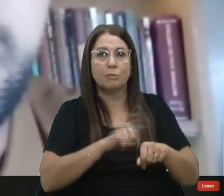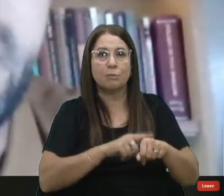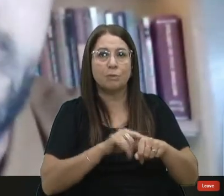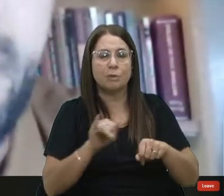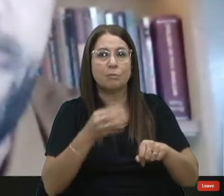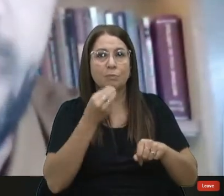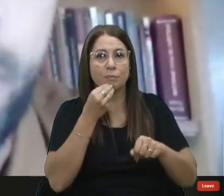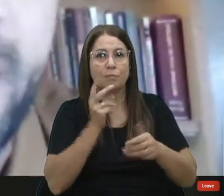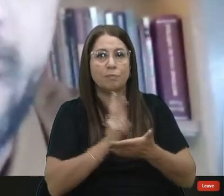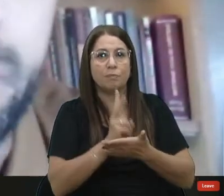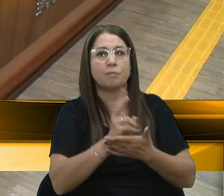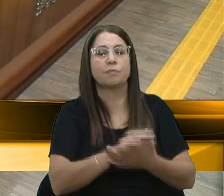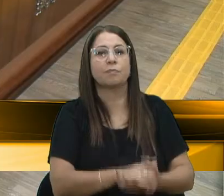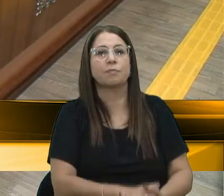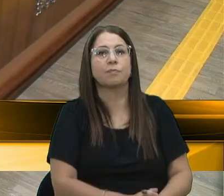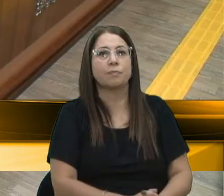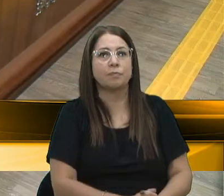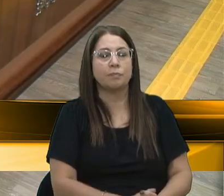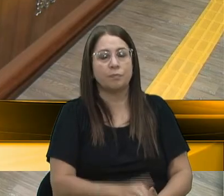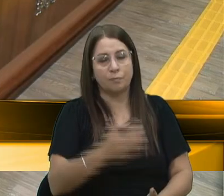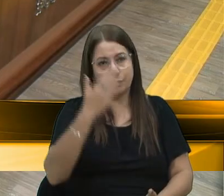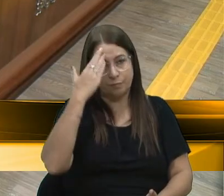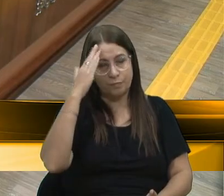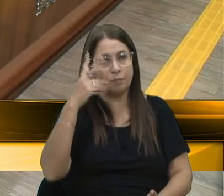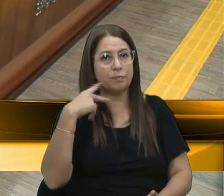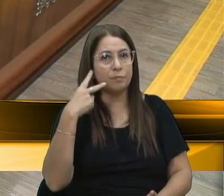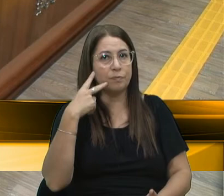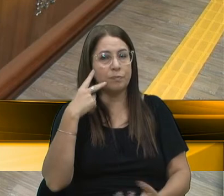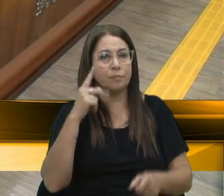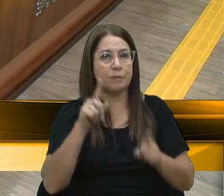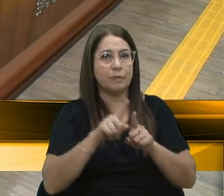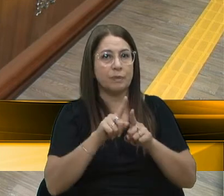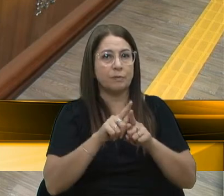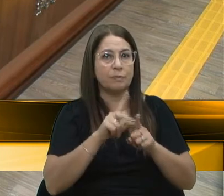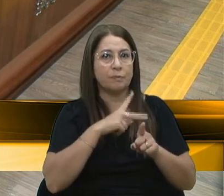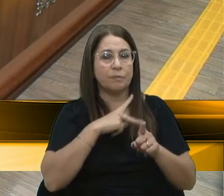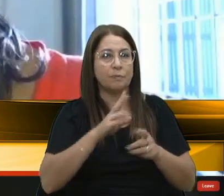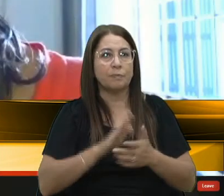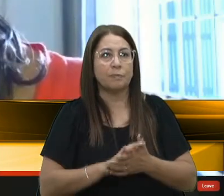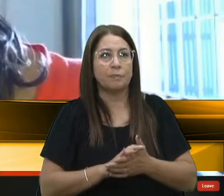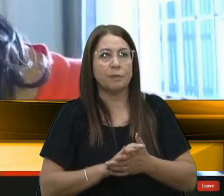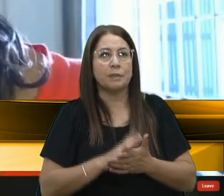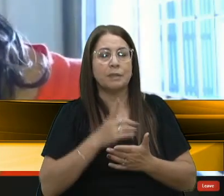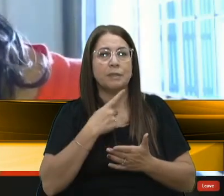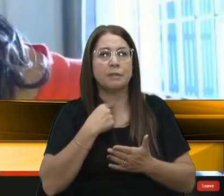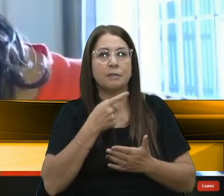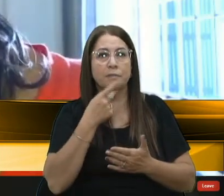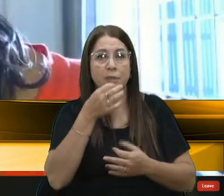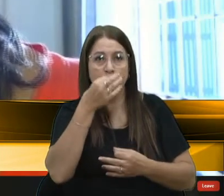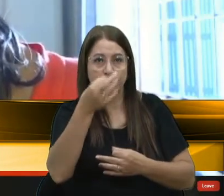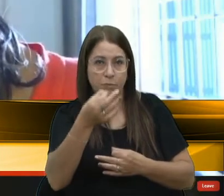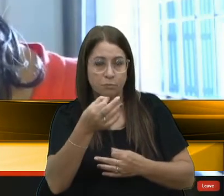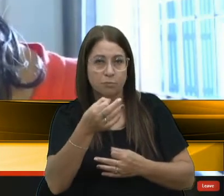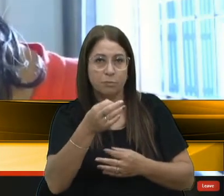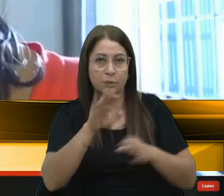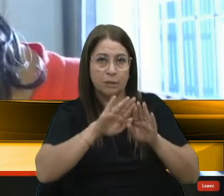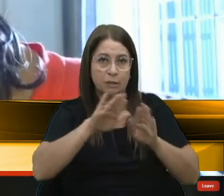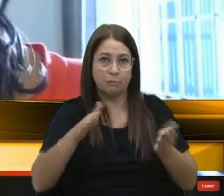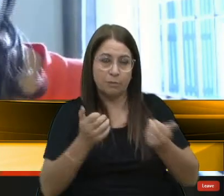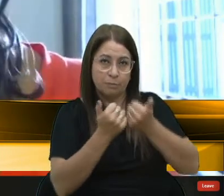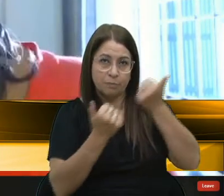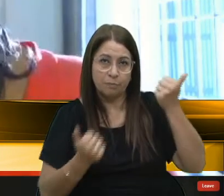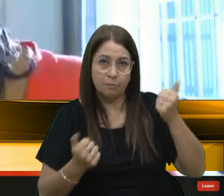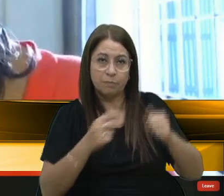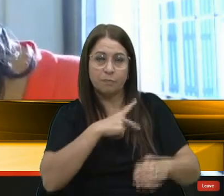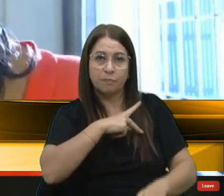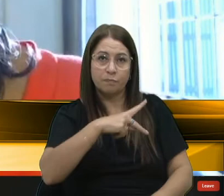vou seguir. Obrigada, vereador. Só para finalizar, senhor presidente, eu gostaria de sugerir que a mesa, né, o senhor